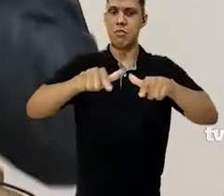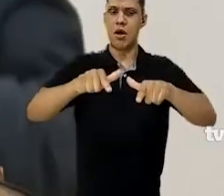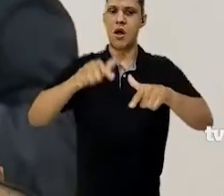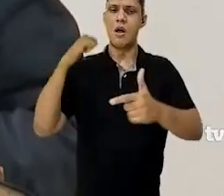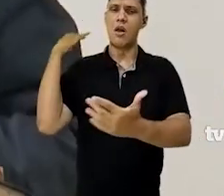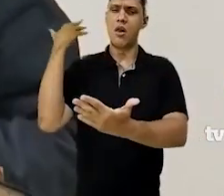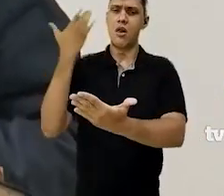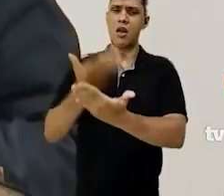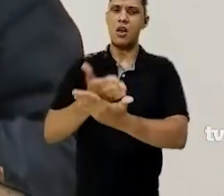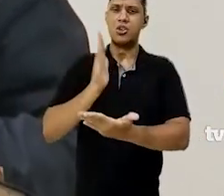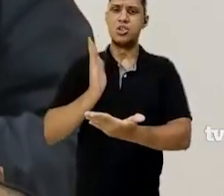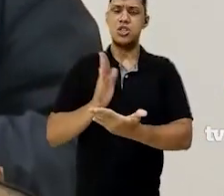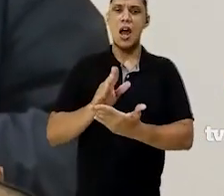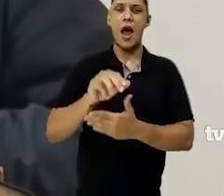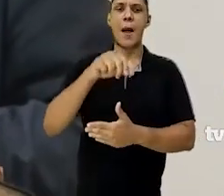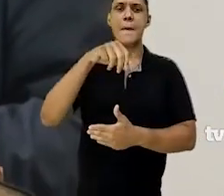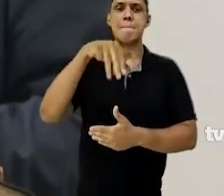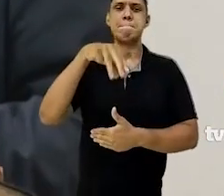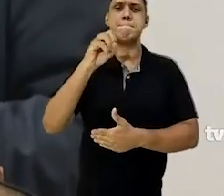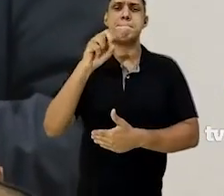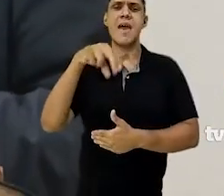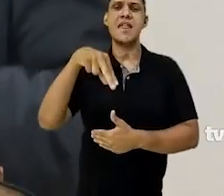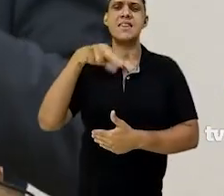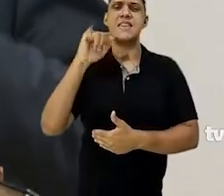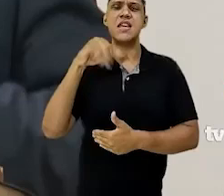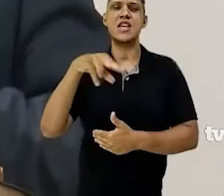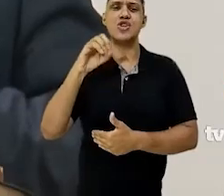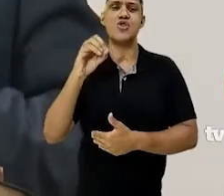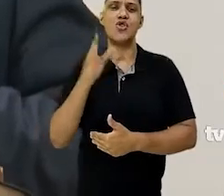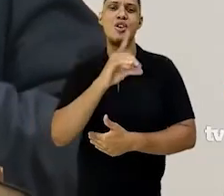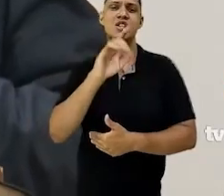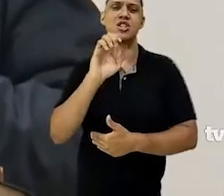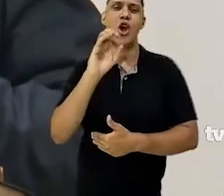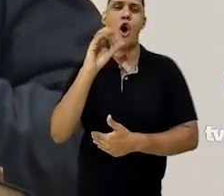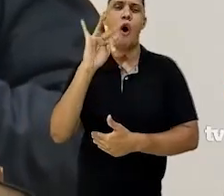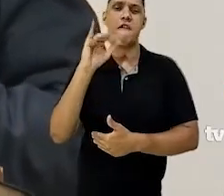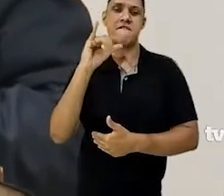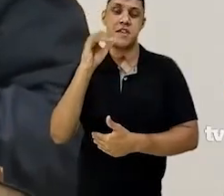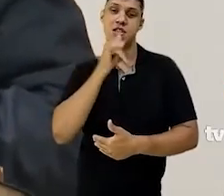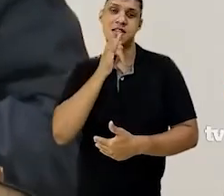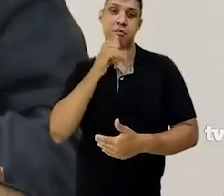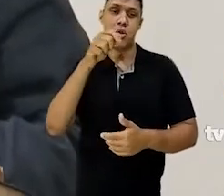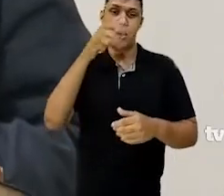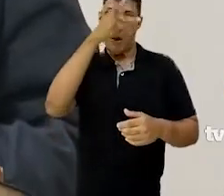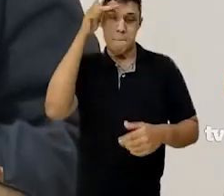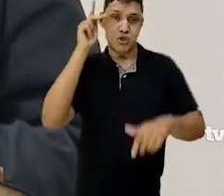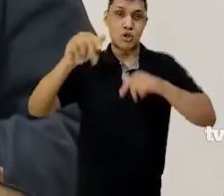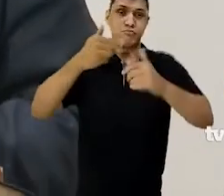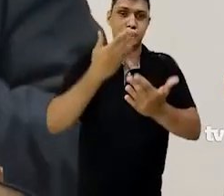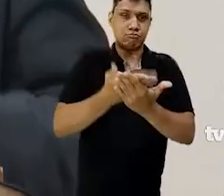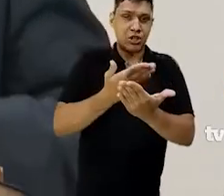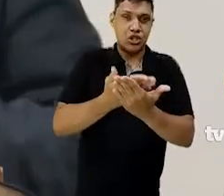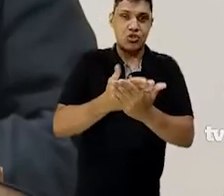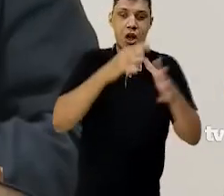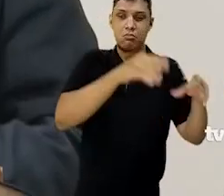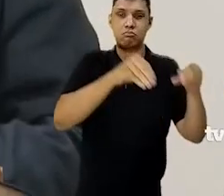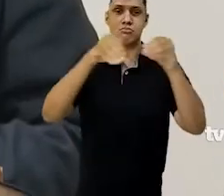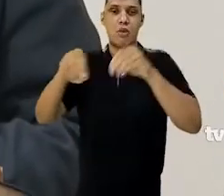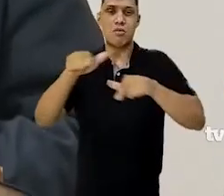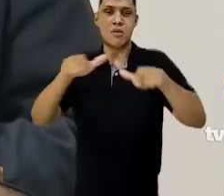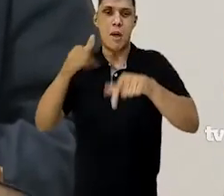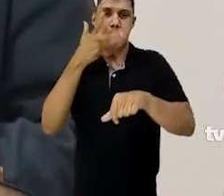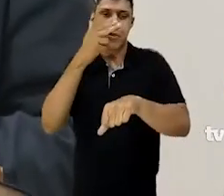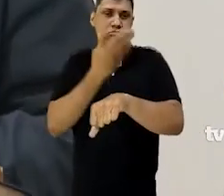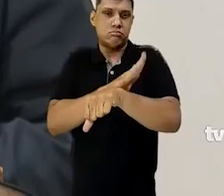o Meninos do Ofício, que pegava aquele jovem que ainda estava estudando para que ele tivesse uma experiência profissional. Hoje não tem